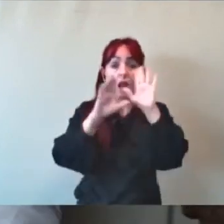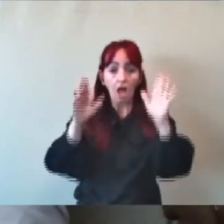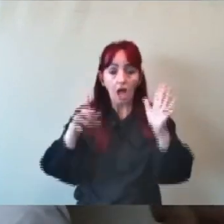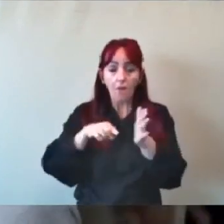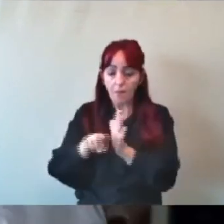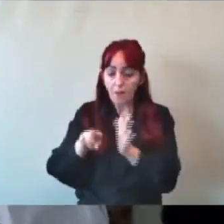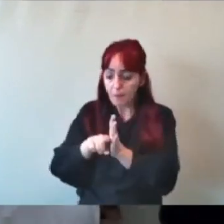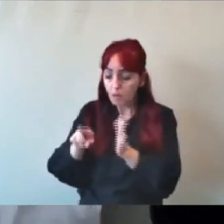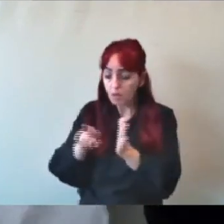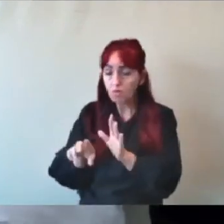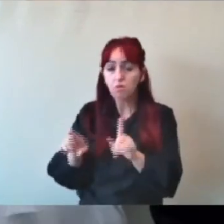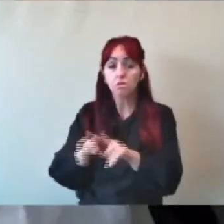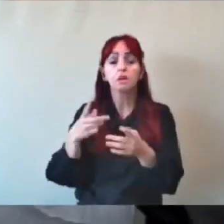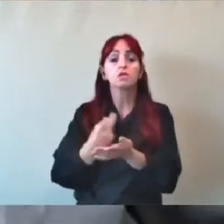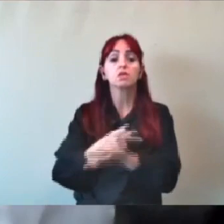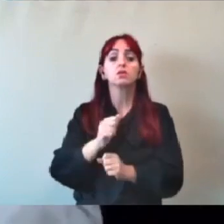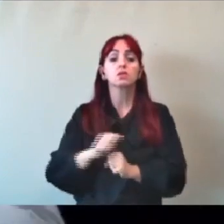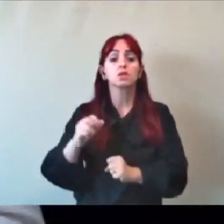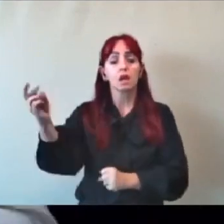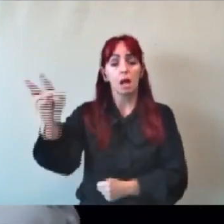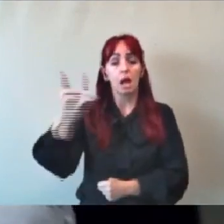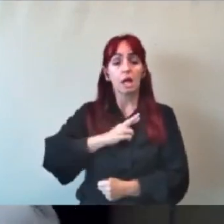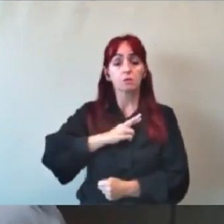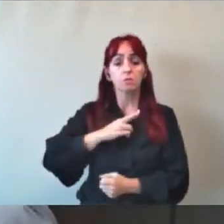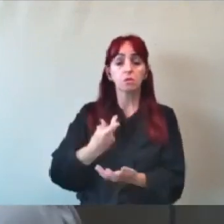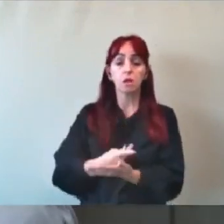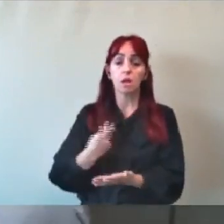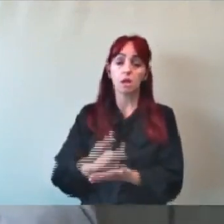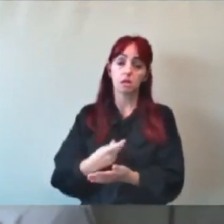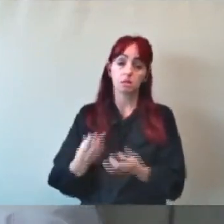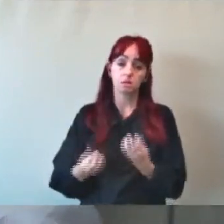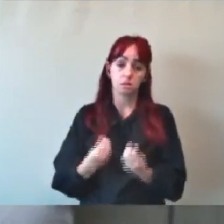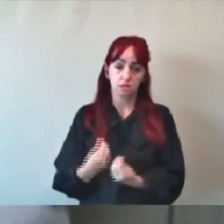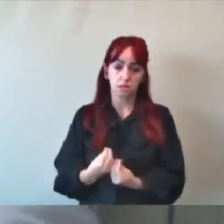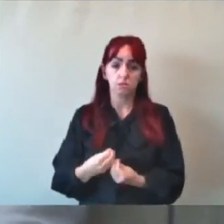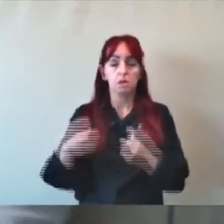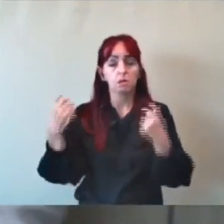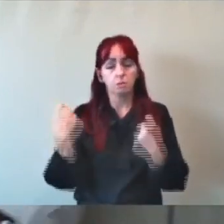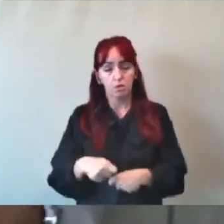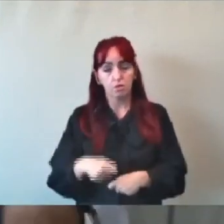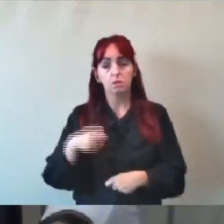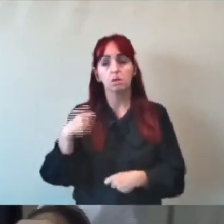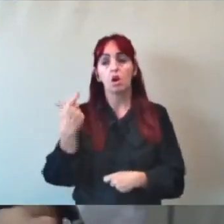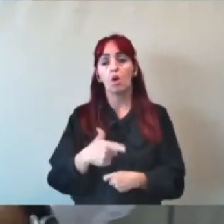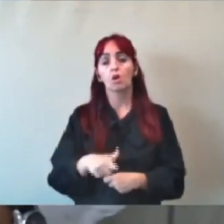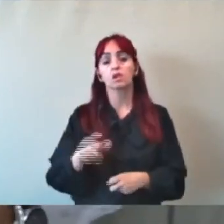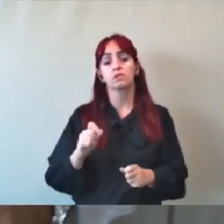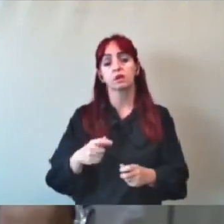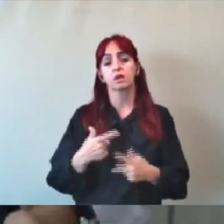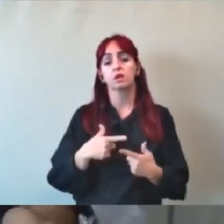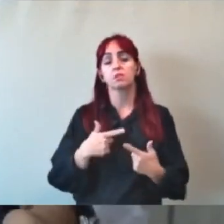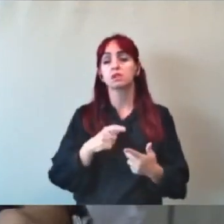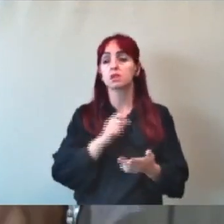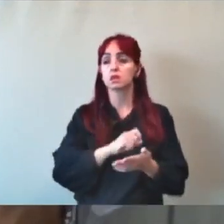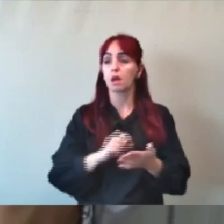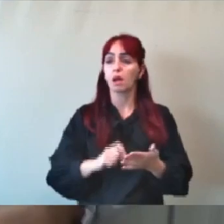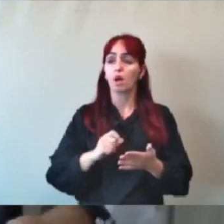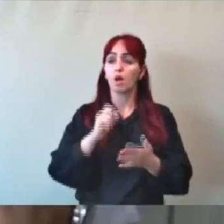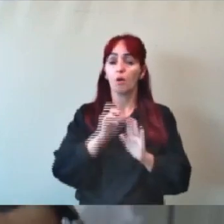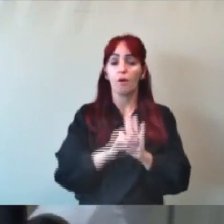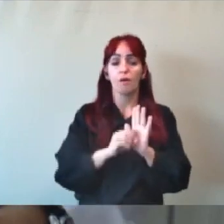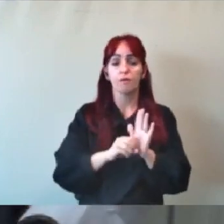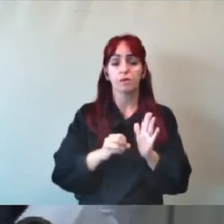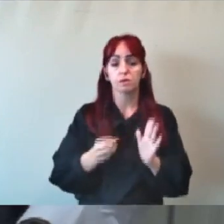quadrada. Então, assim, você tem que reiterar de novo, porque eu não me senti atendido com a resposta do meu ofício